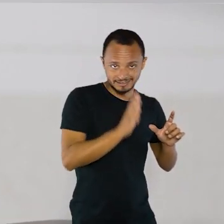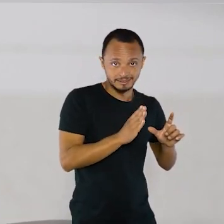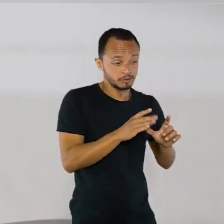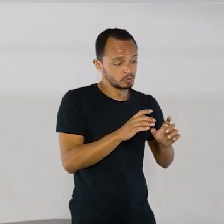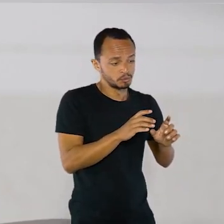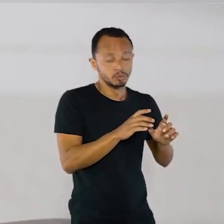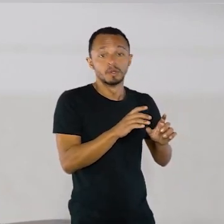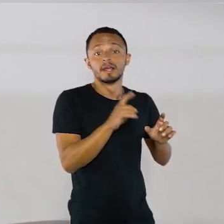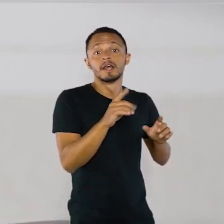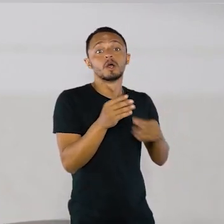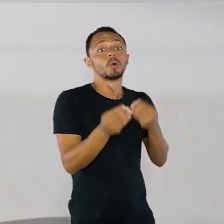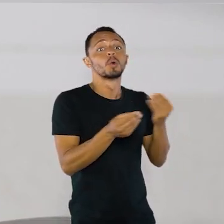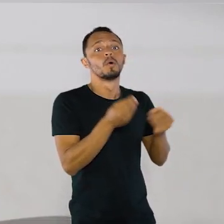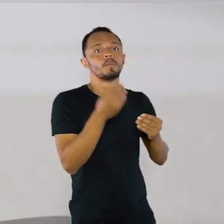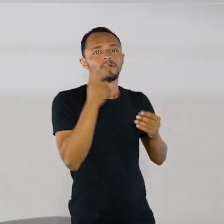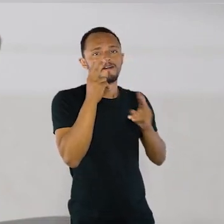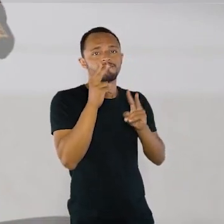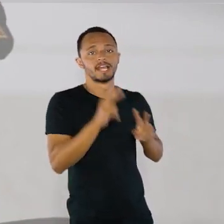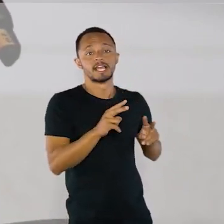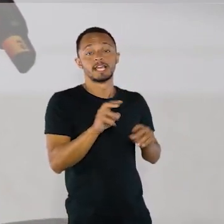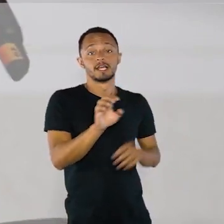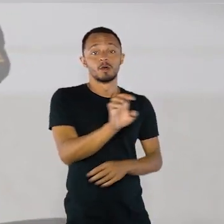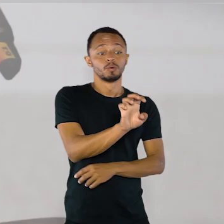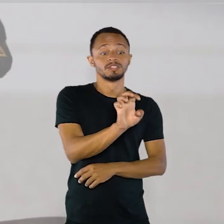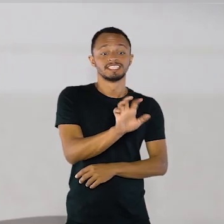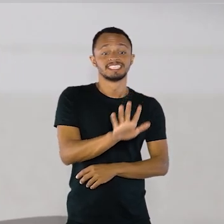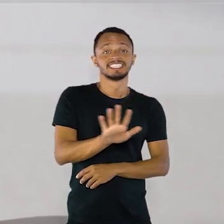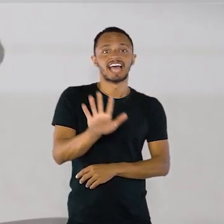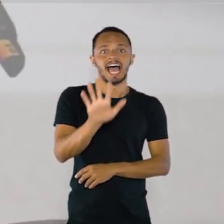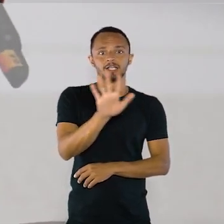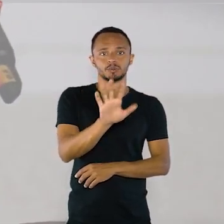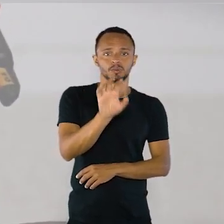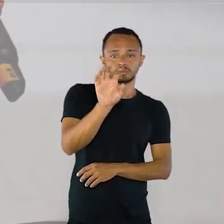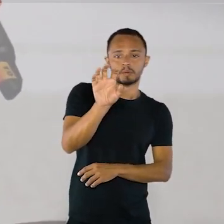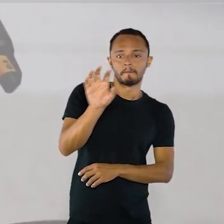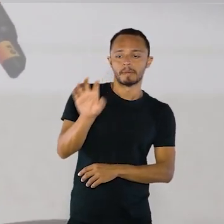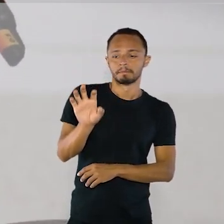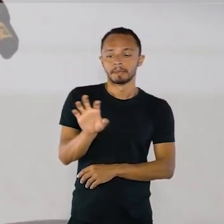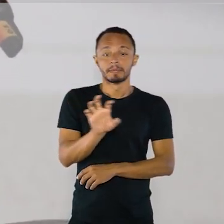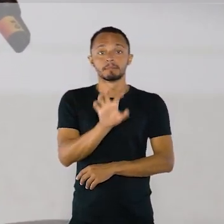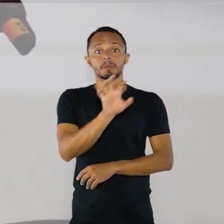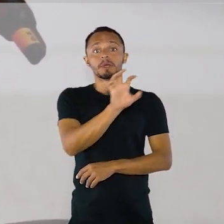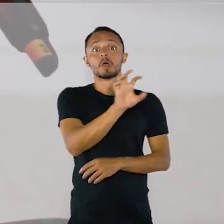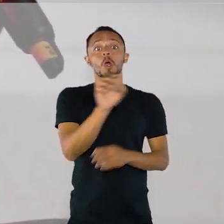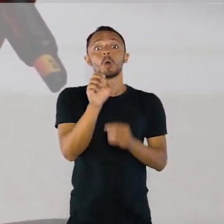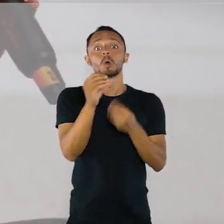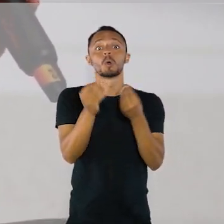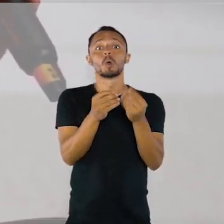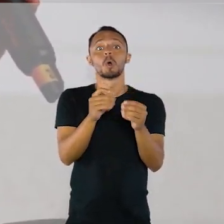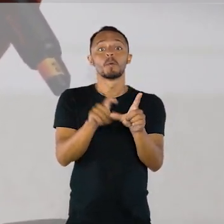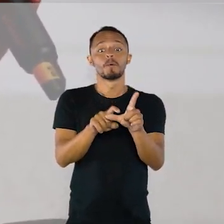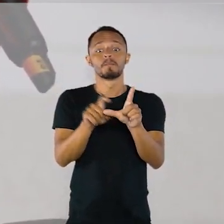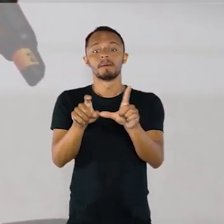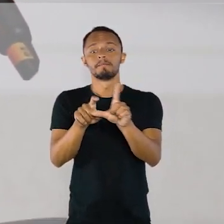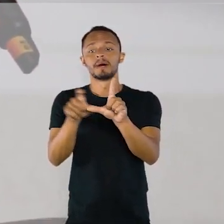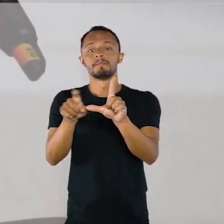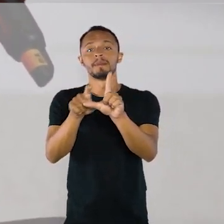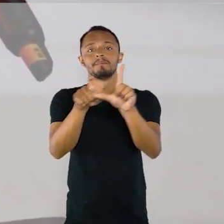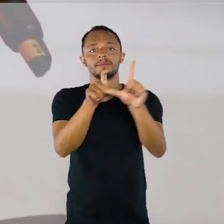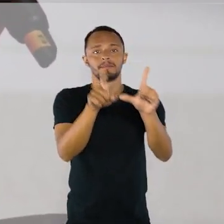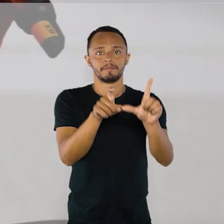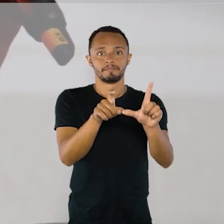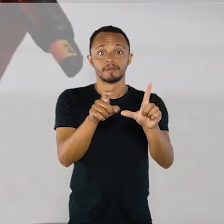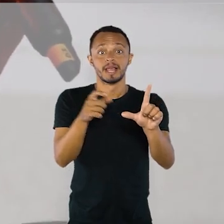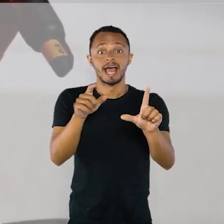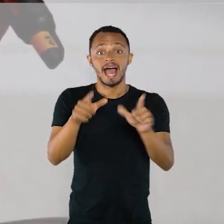estados, agora os estados federativos com a República ganham protagonismo, né? Ganham autonomia. Antes, o poder central da monarquia era o